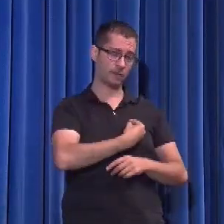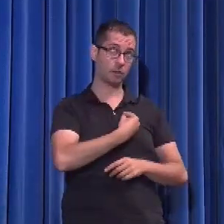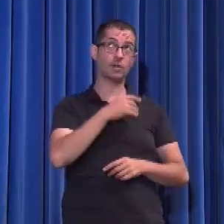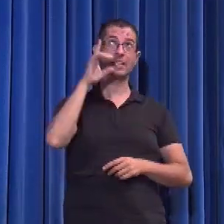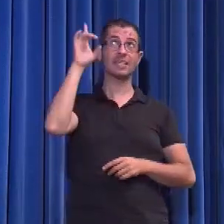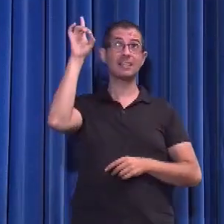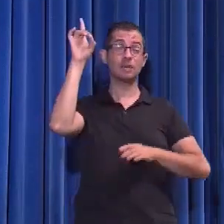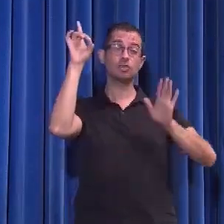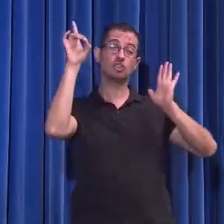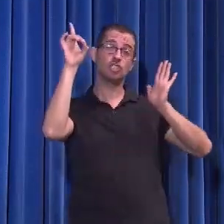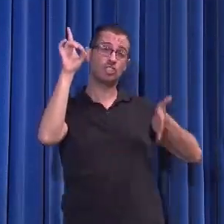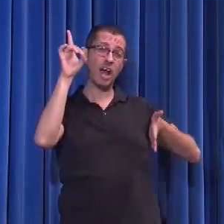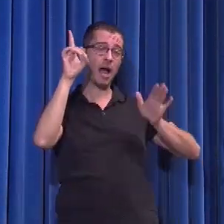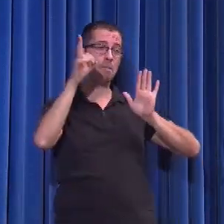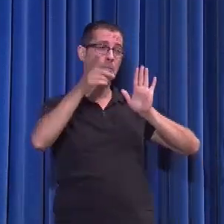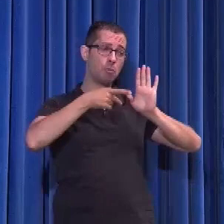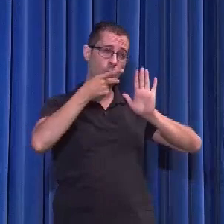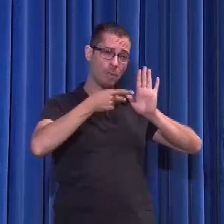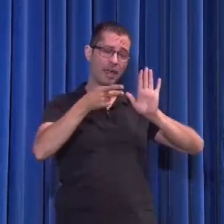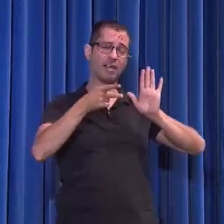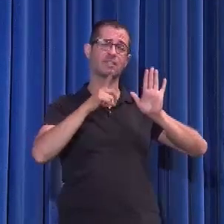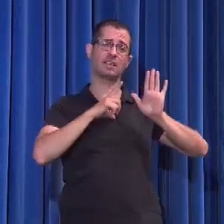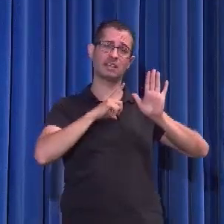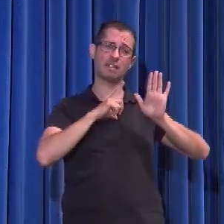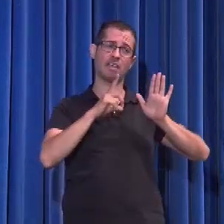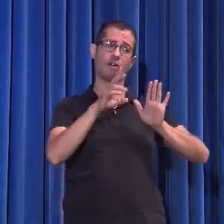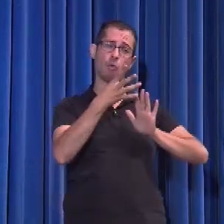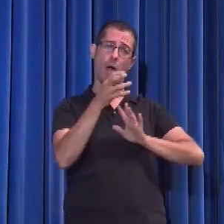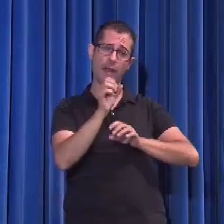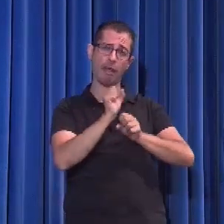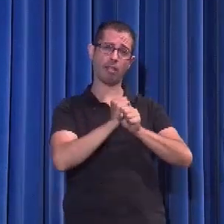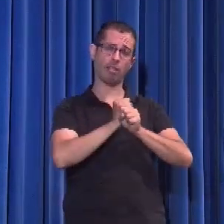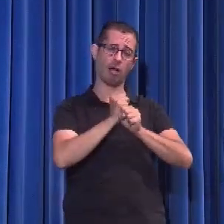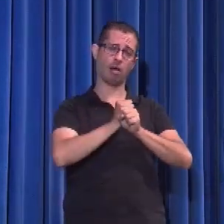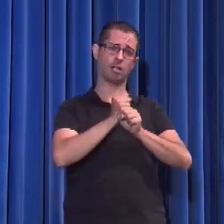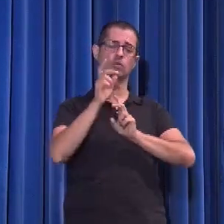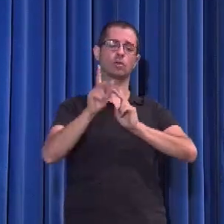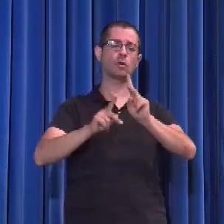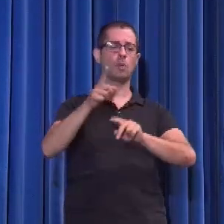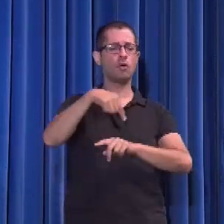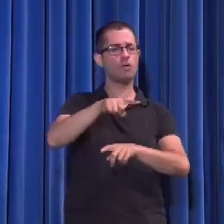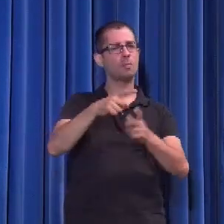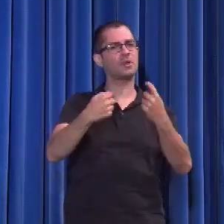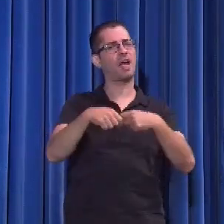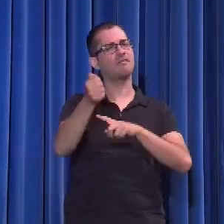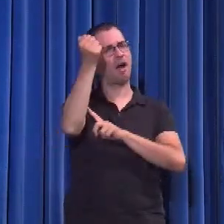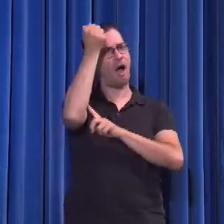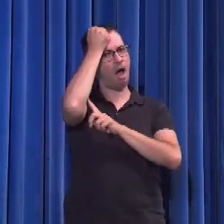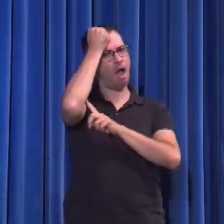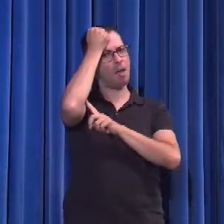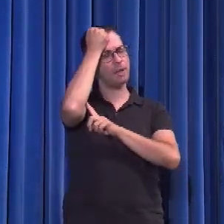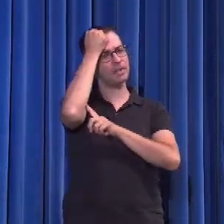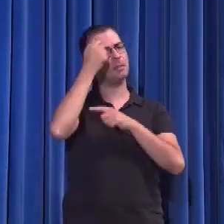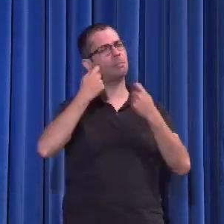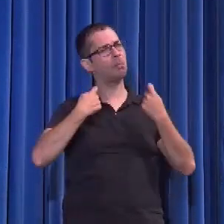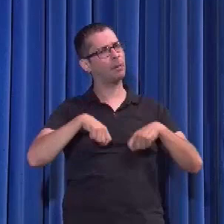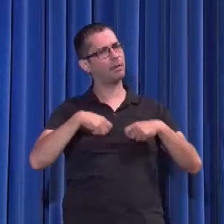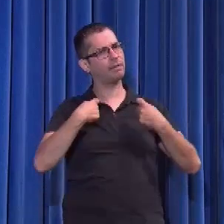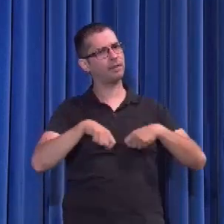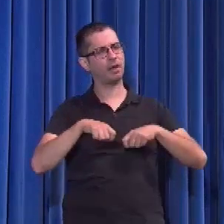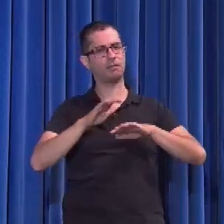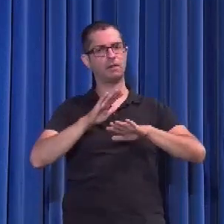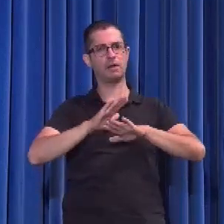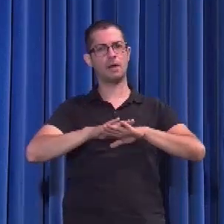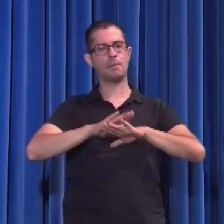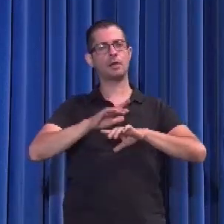haveria de cumprir, ele clama durante 40 anos para que o povo se arrependesse. E o que mais aparece nesse